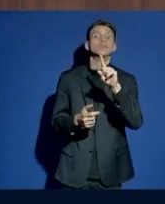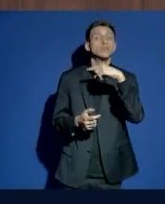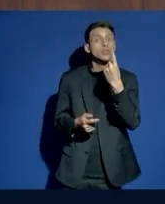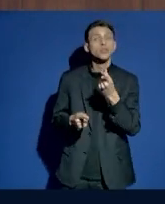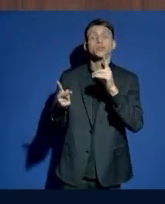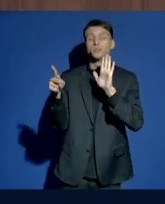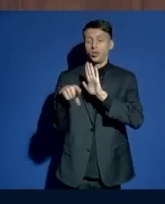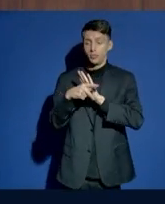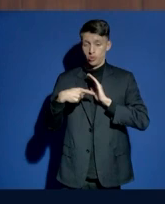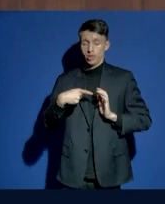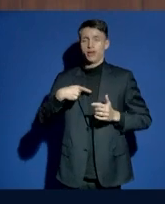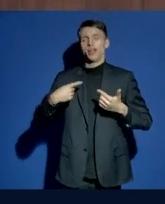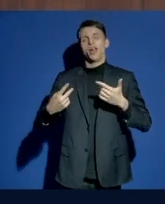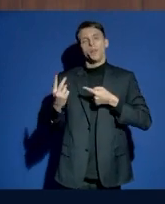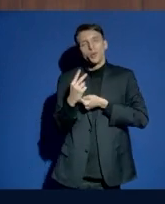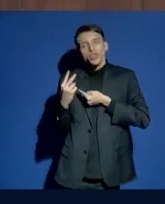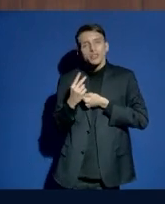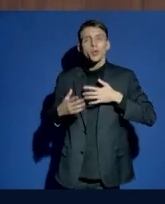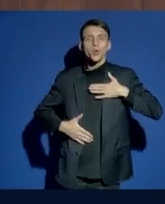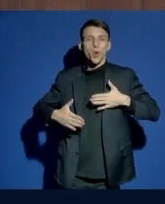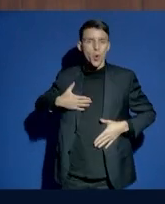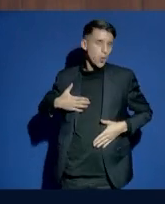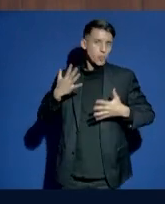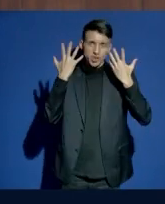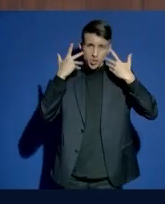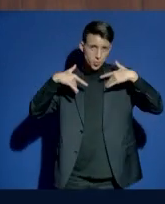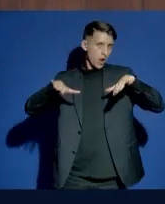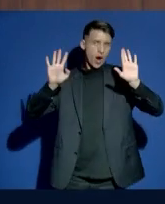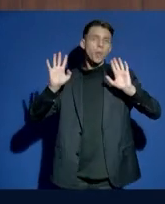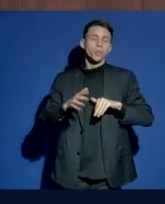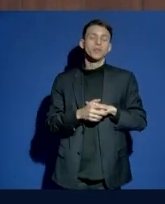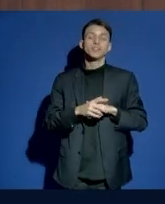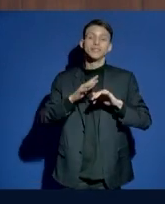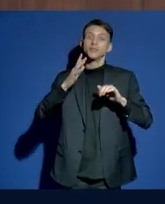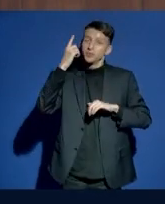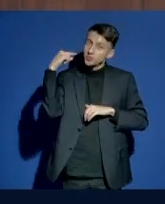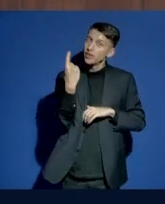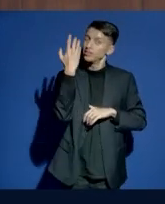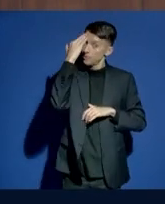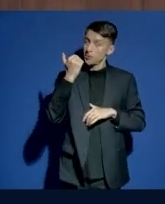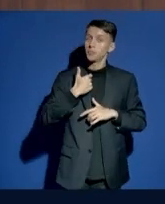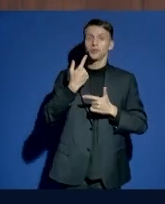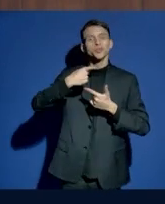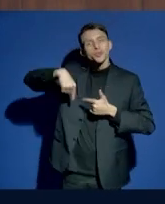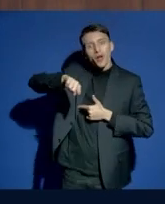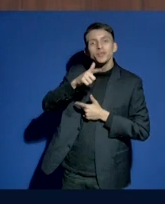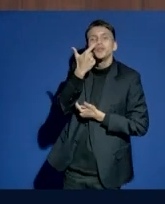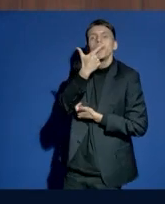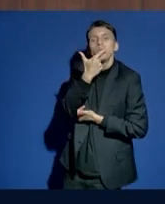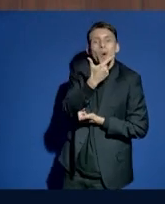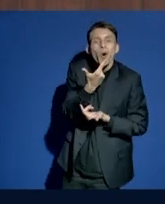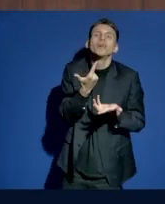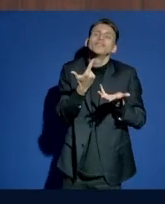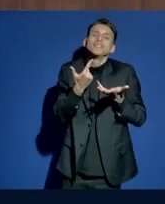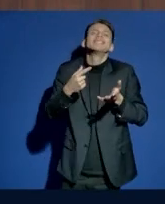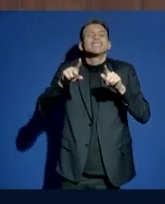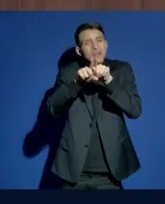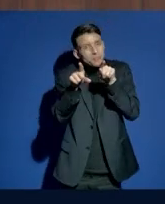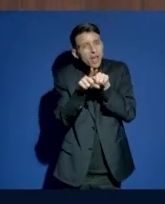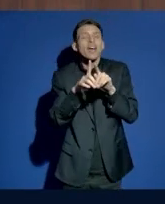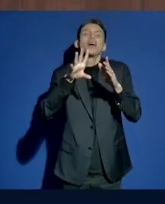de proteção não funcionaria. E mais, hoje nós sabemos que até o nosso humor é influenciado pelos